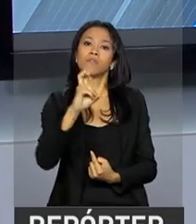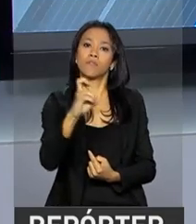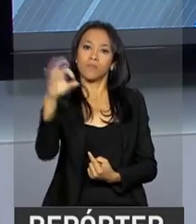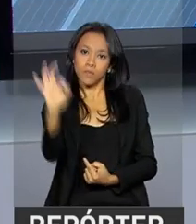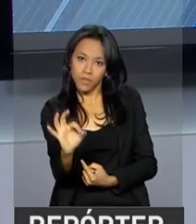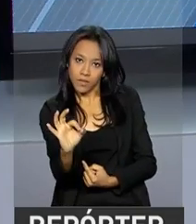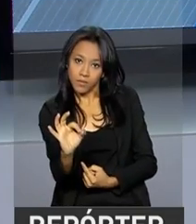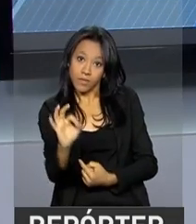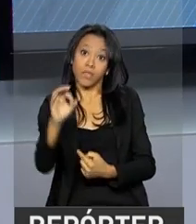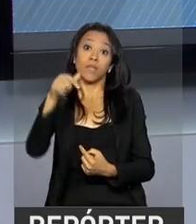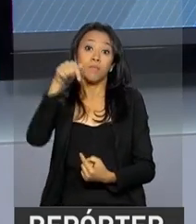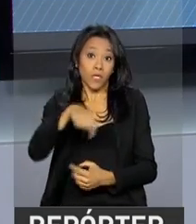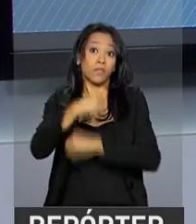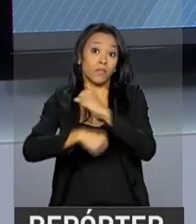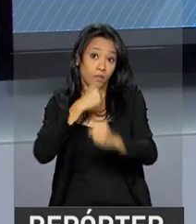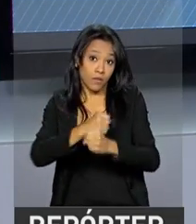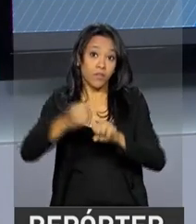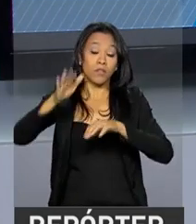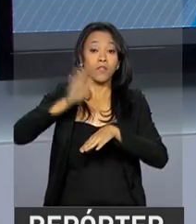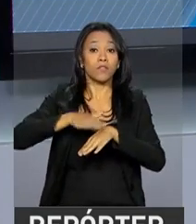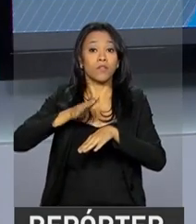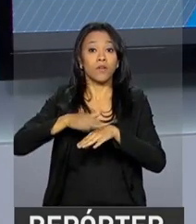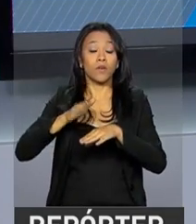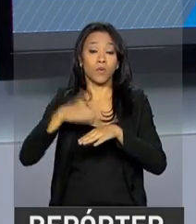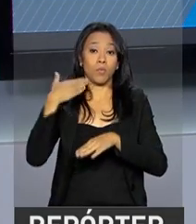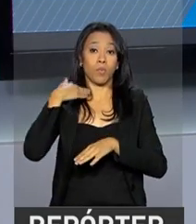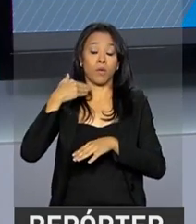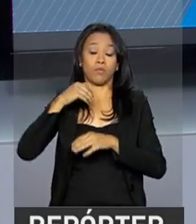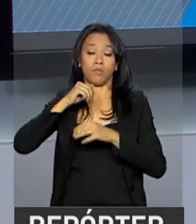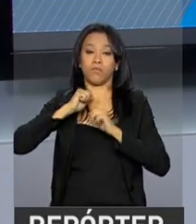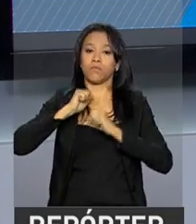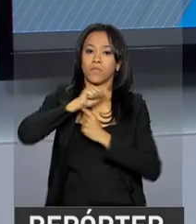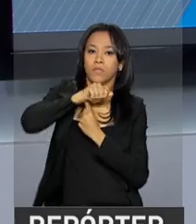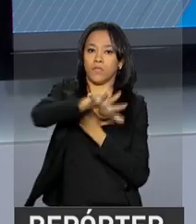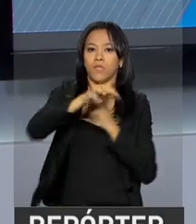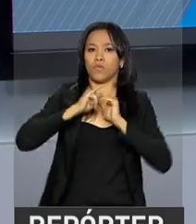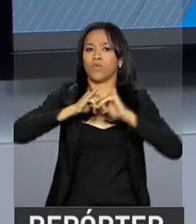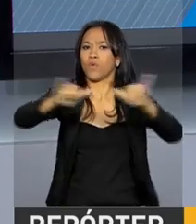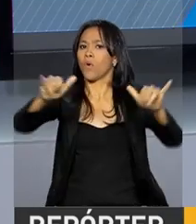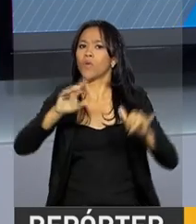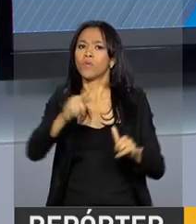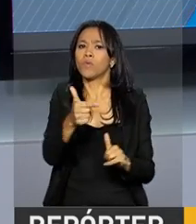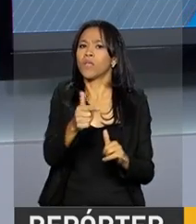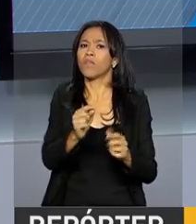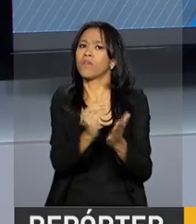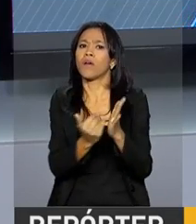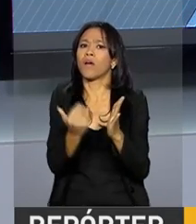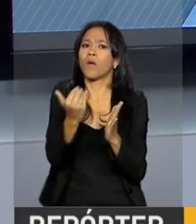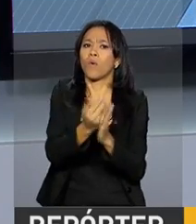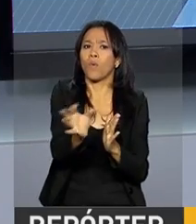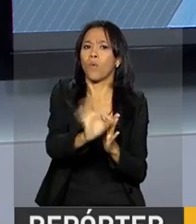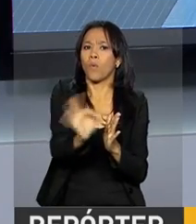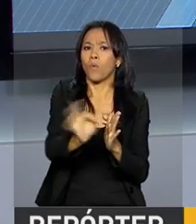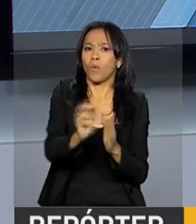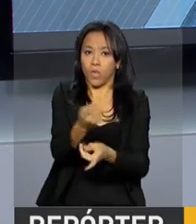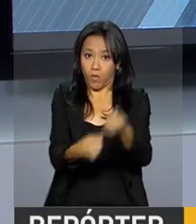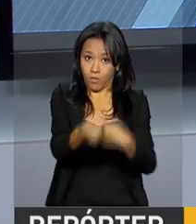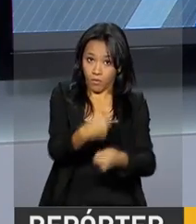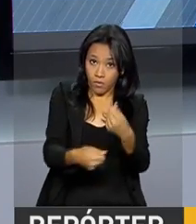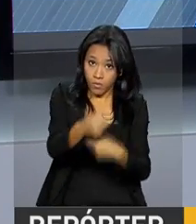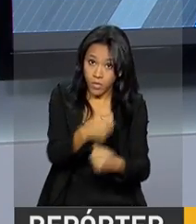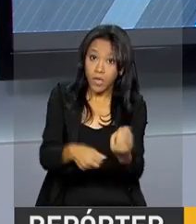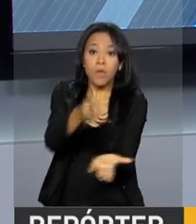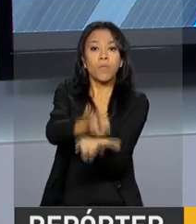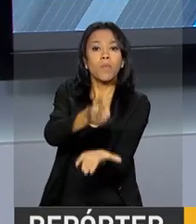ano. De acordo com o Boletim Focus, divulgado hoje pelo Banco Central, não houve alteração na projeção de crescimento da economia,